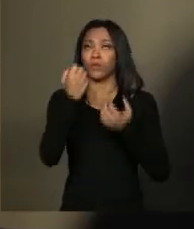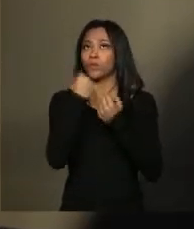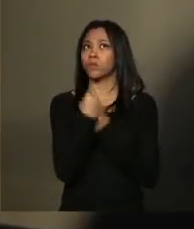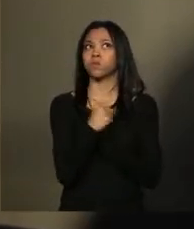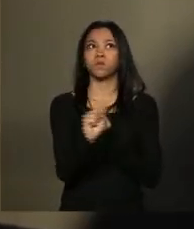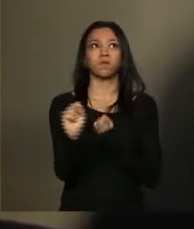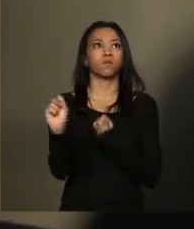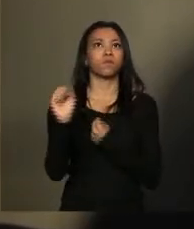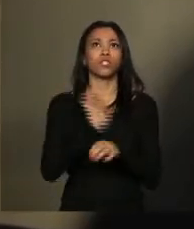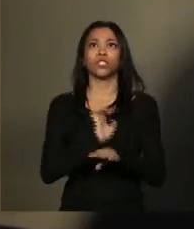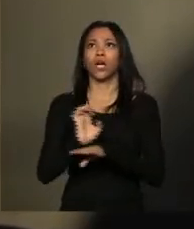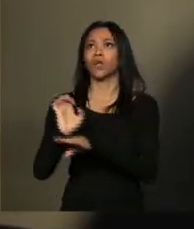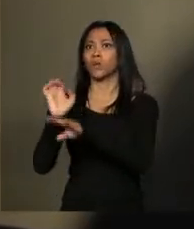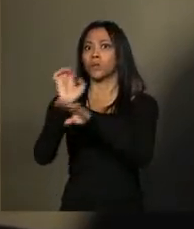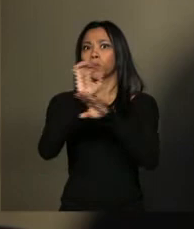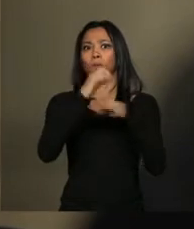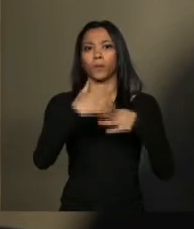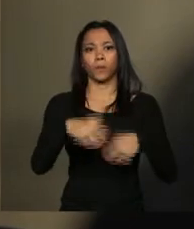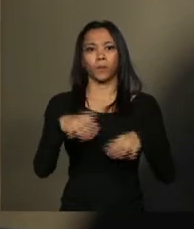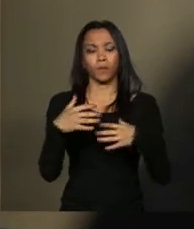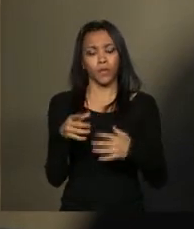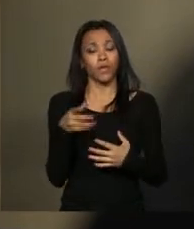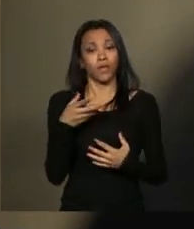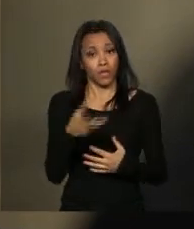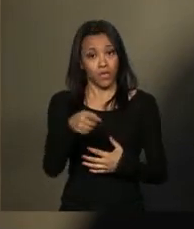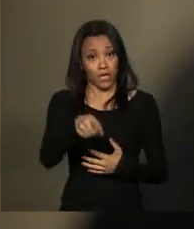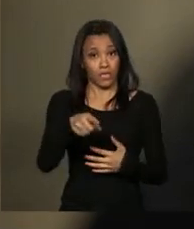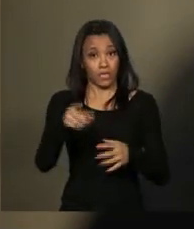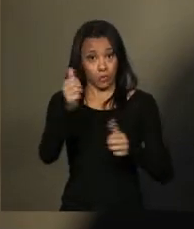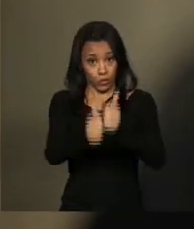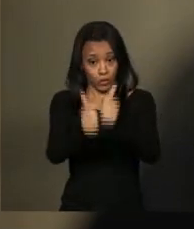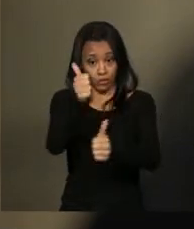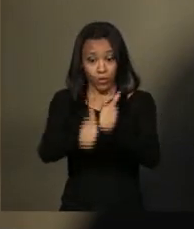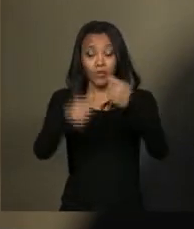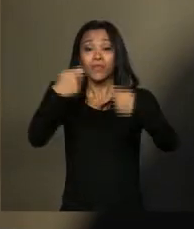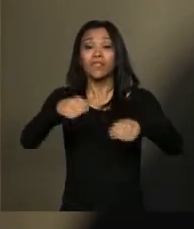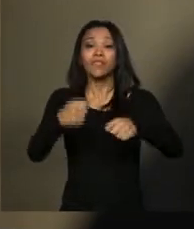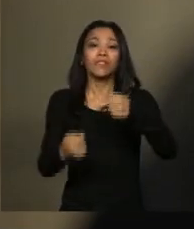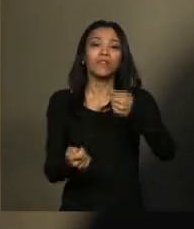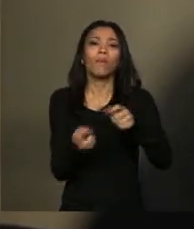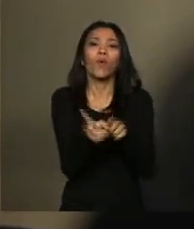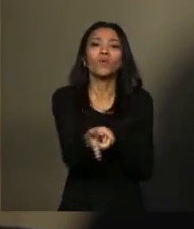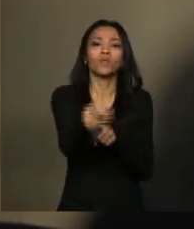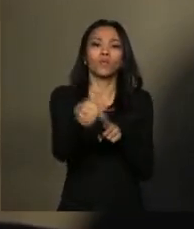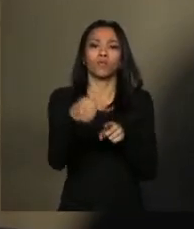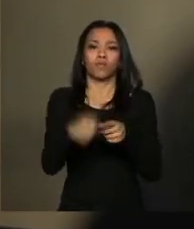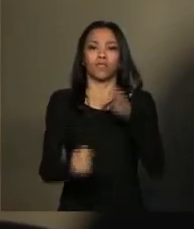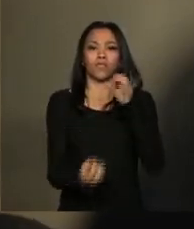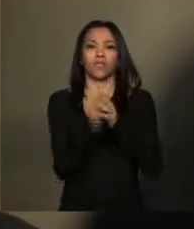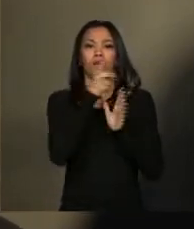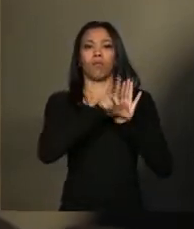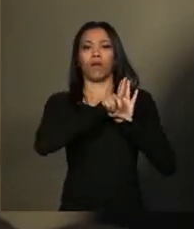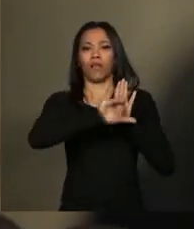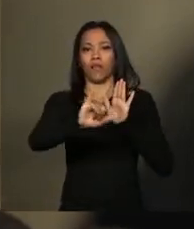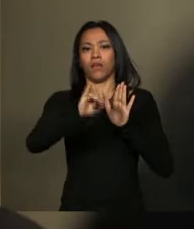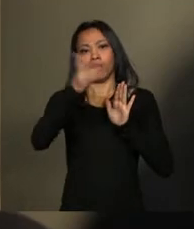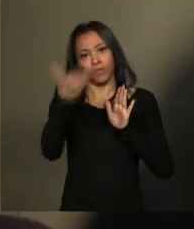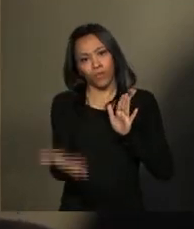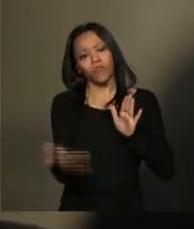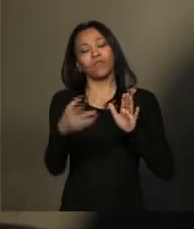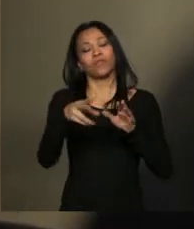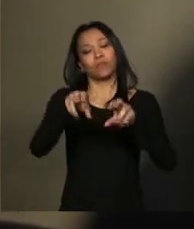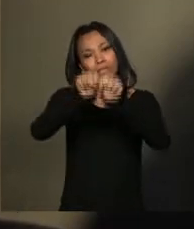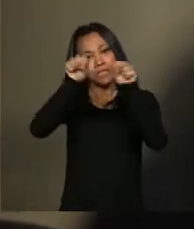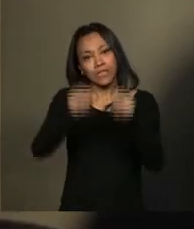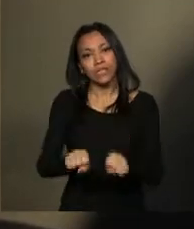continentais. E alimentar um legado imaterial desse tem que ser através de uma legislação. Aí entra o sistema nacional, que